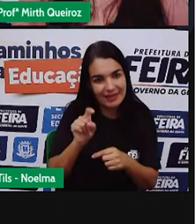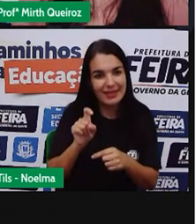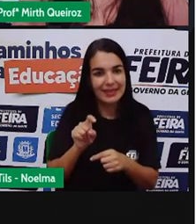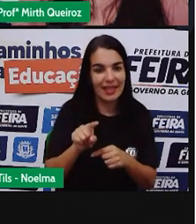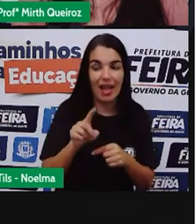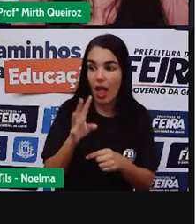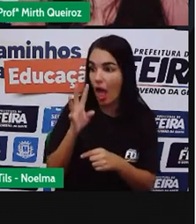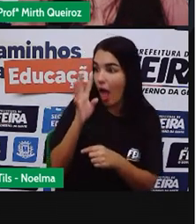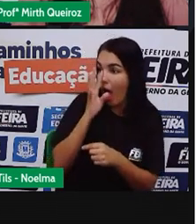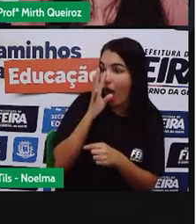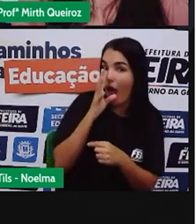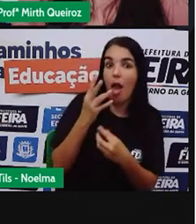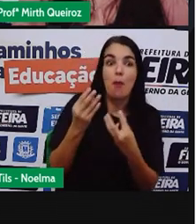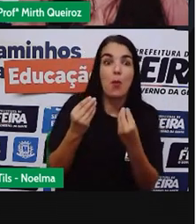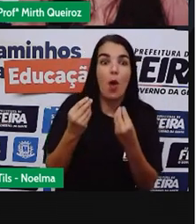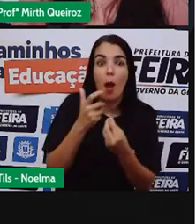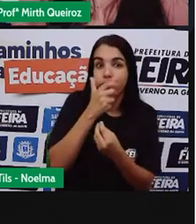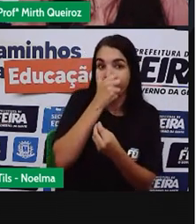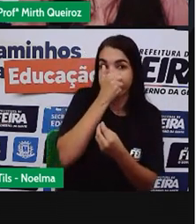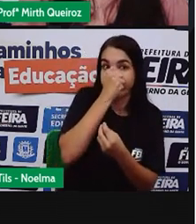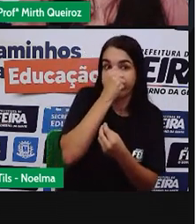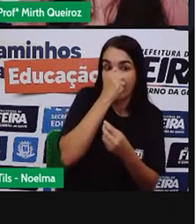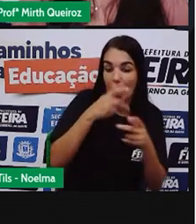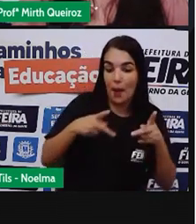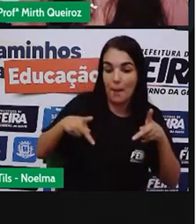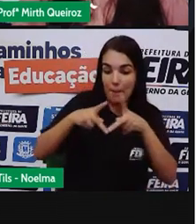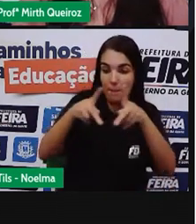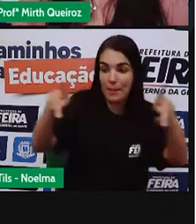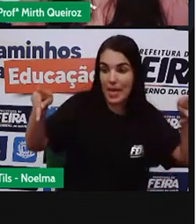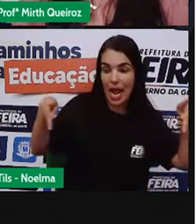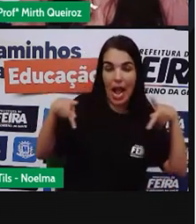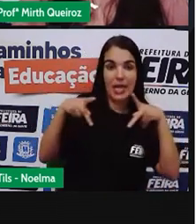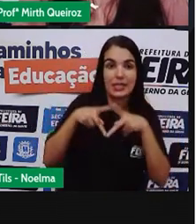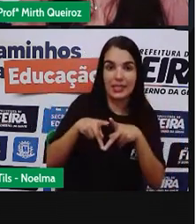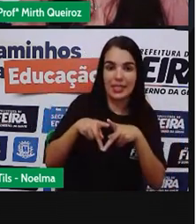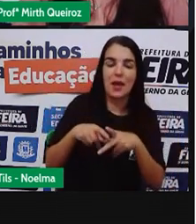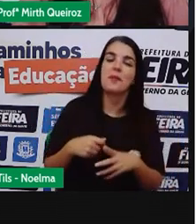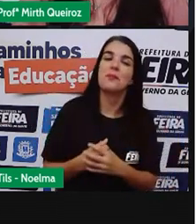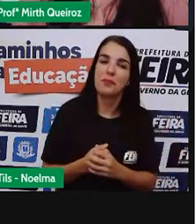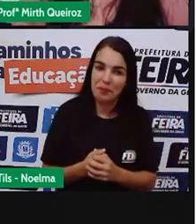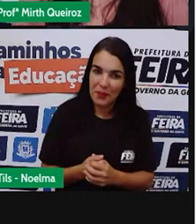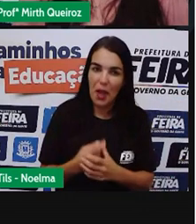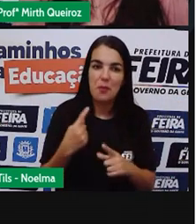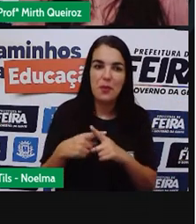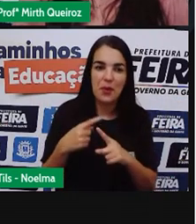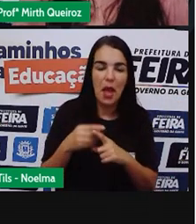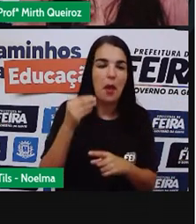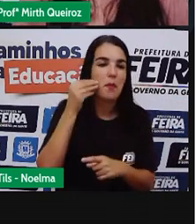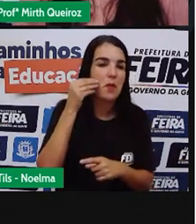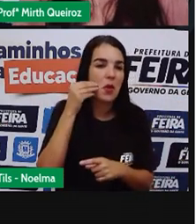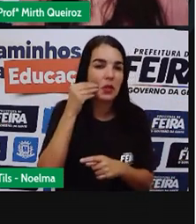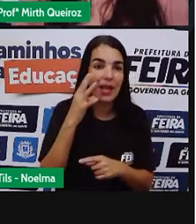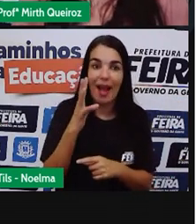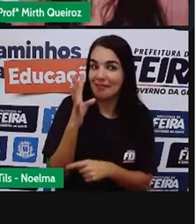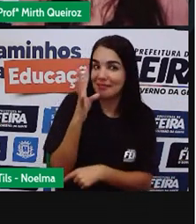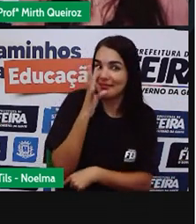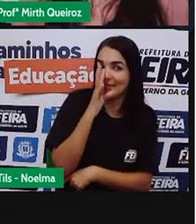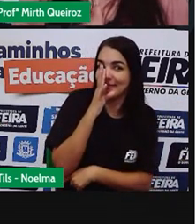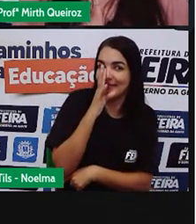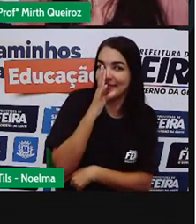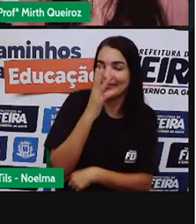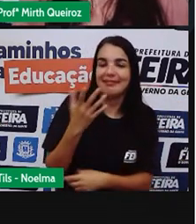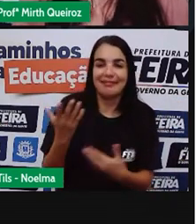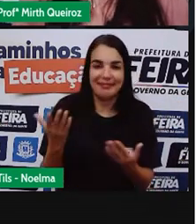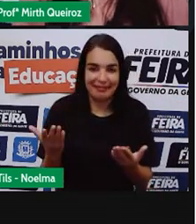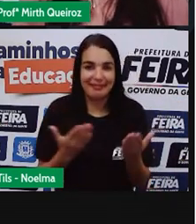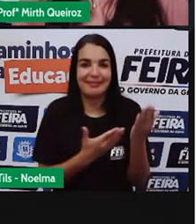tal qual temos aqui, né, nessa frase aqui abaixo, porque indica admiração. Olha